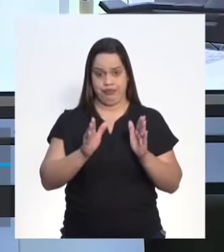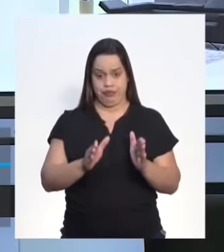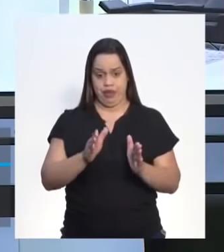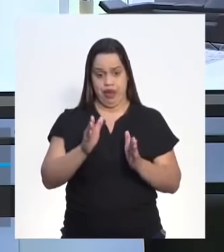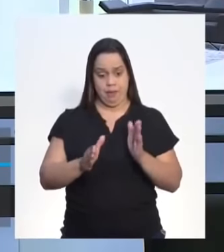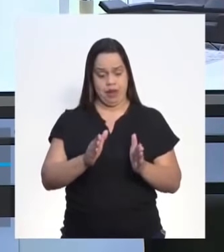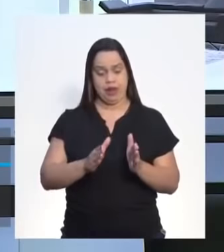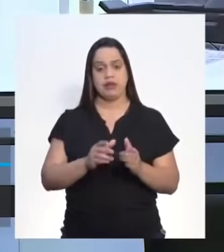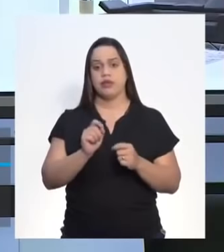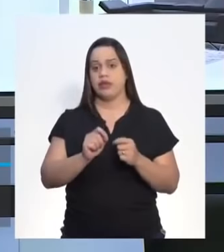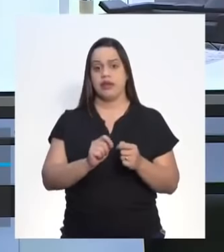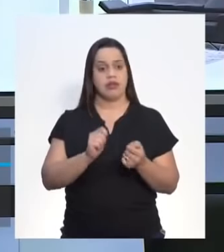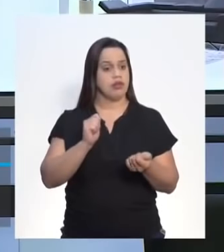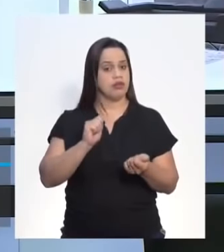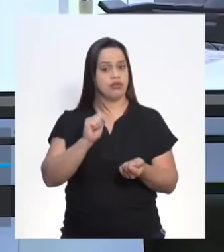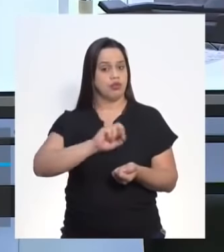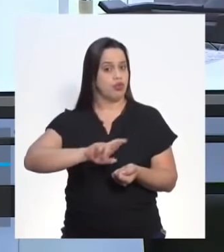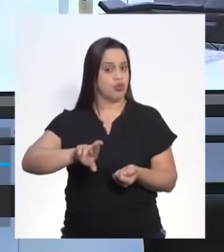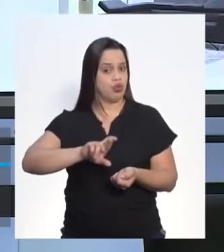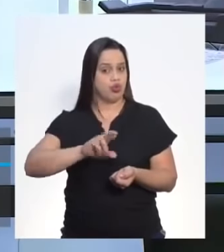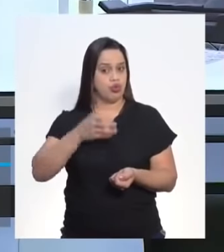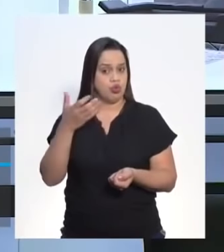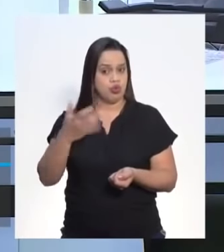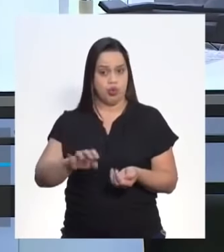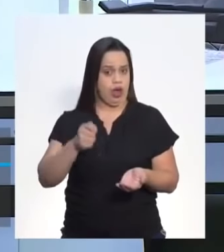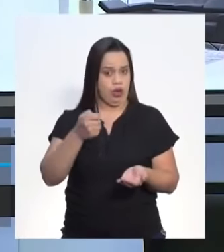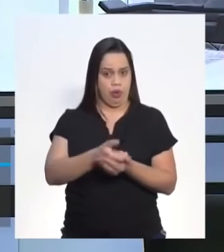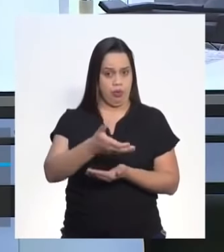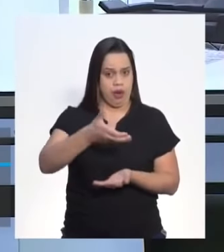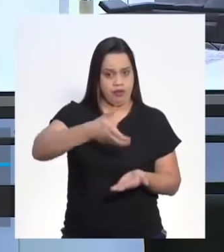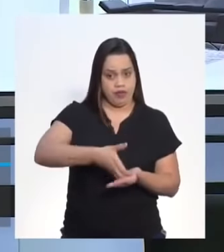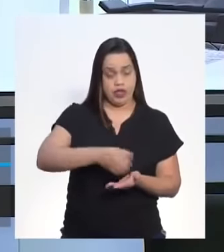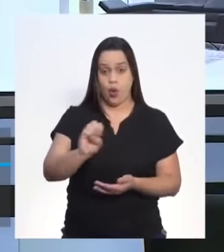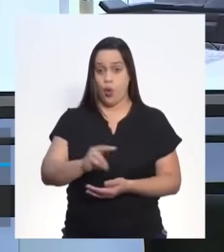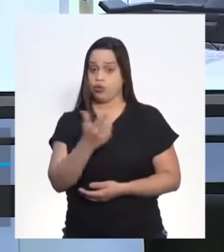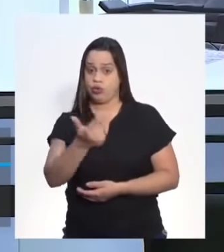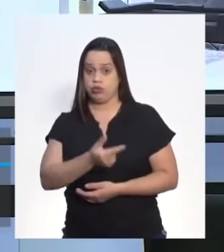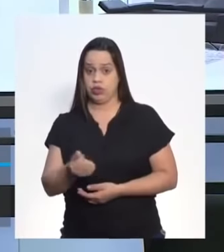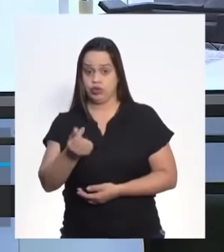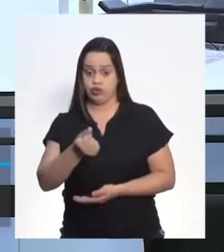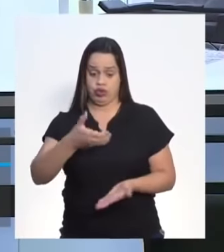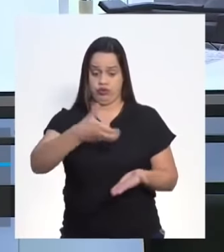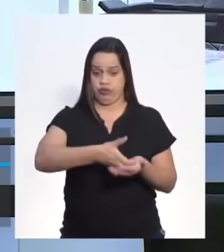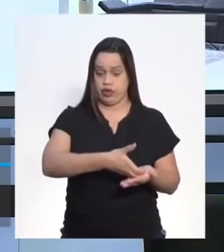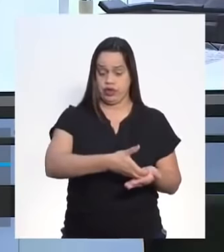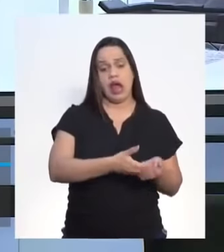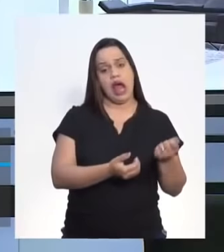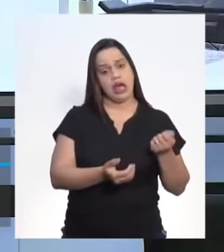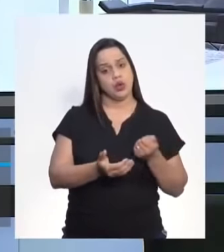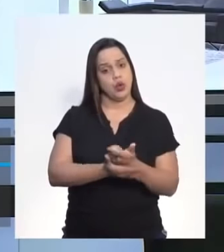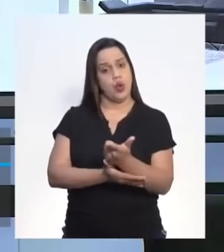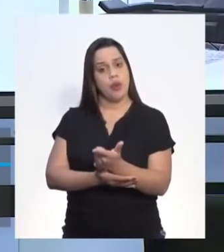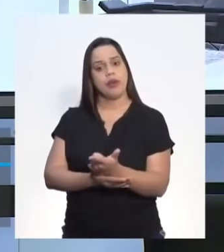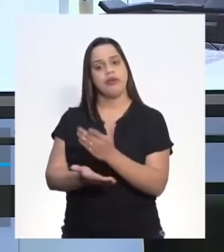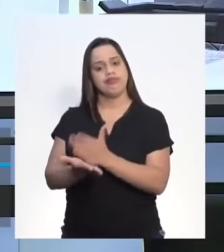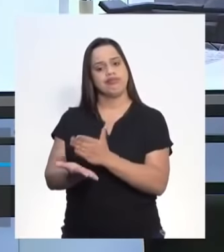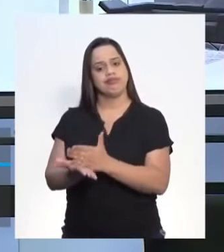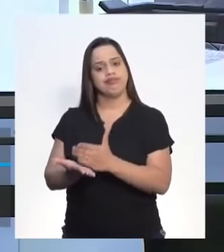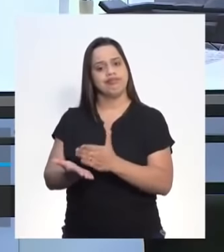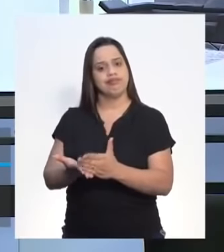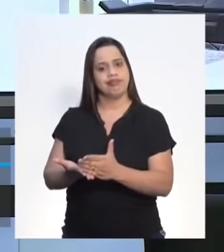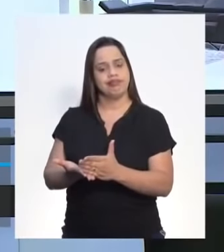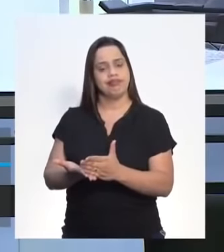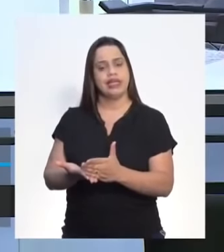comprar à vista e financia esse objeto, né, ou o que você quiser, em prestações. Tá? Normalmente